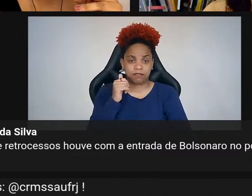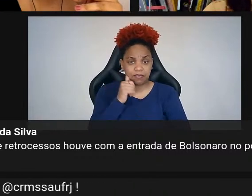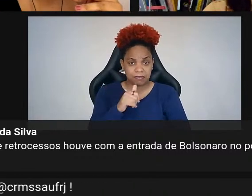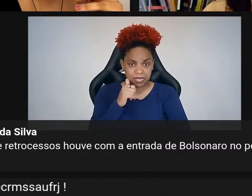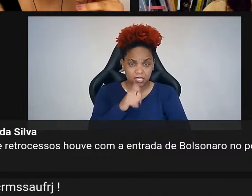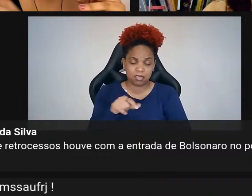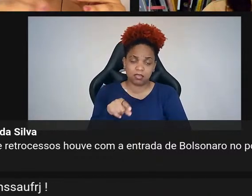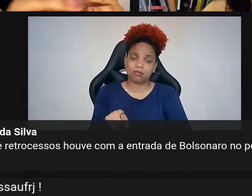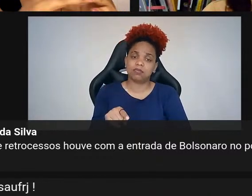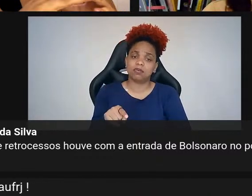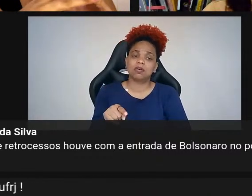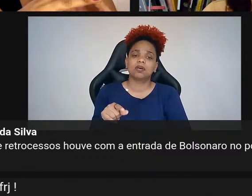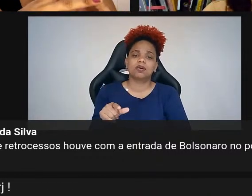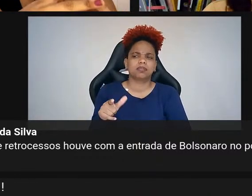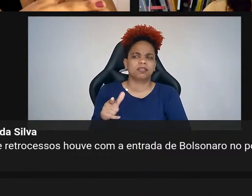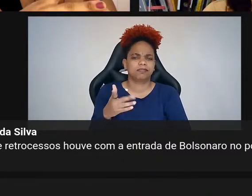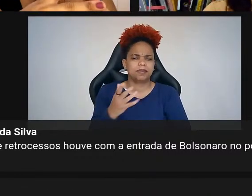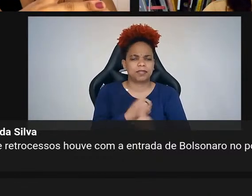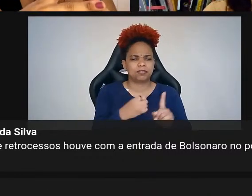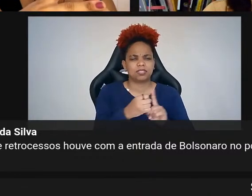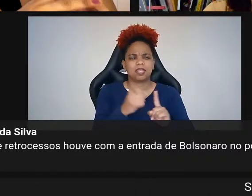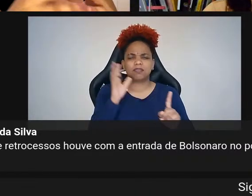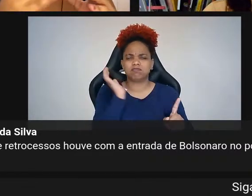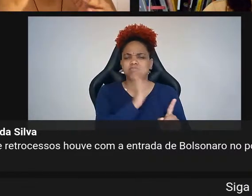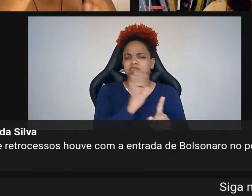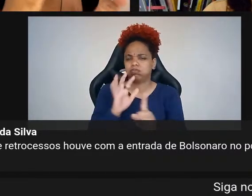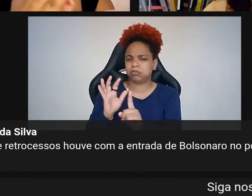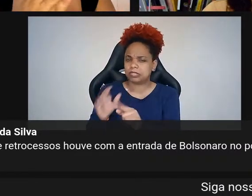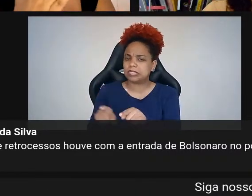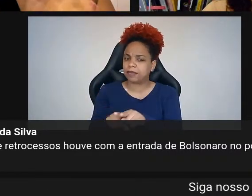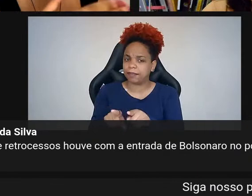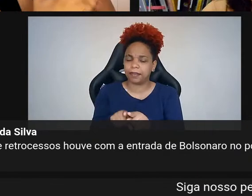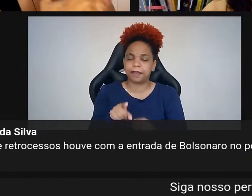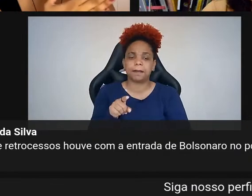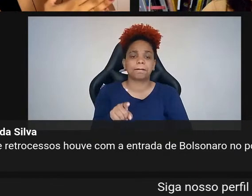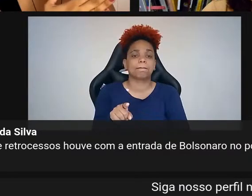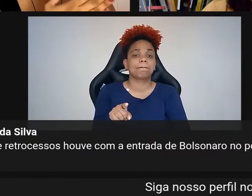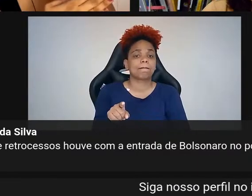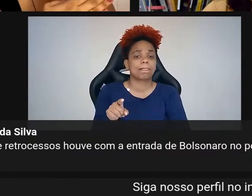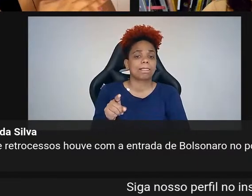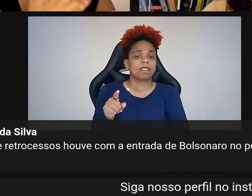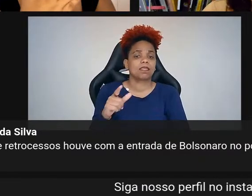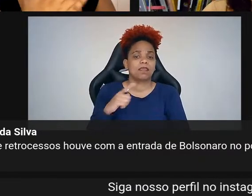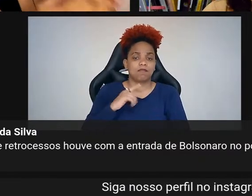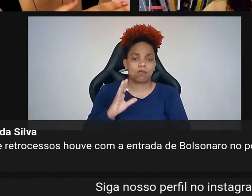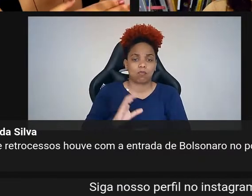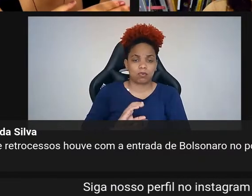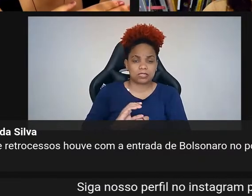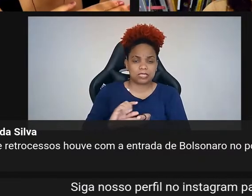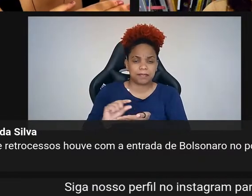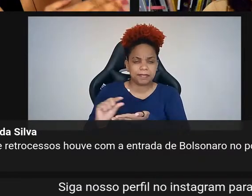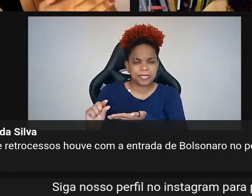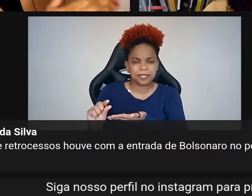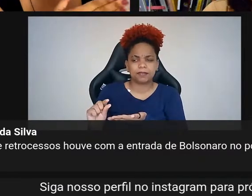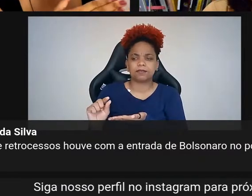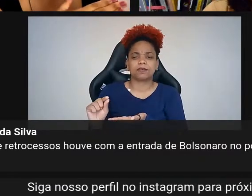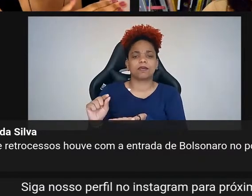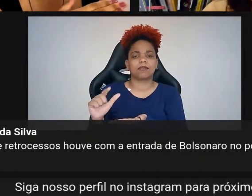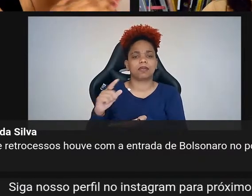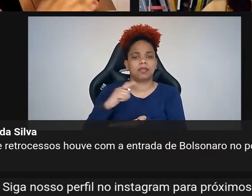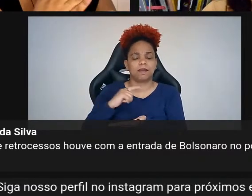sociedade, como isso faz, e também diminuiu cada vez mais o orçamento de prevenção